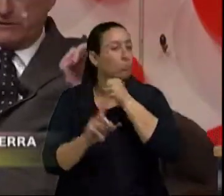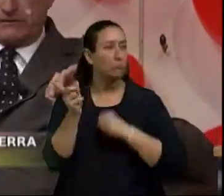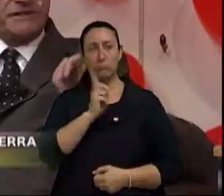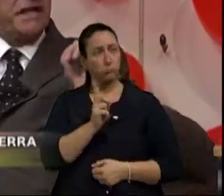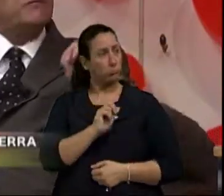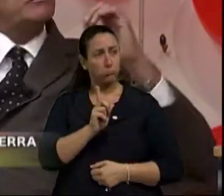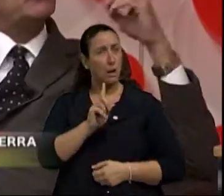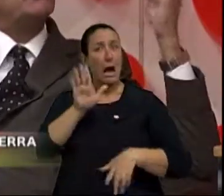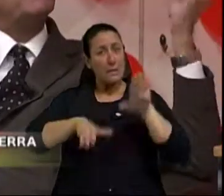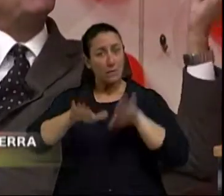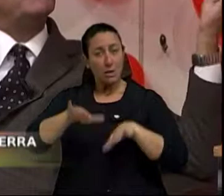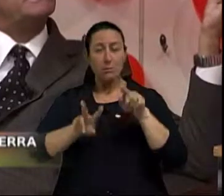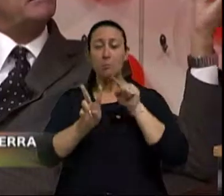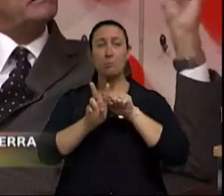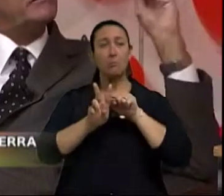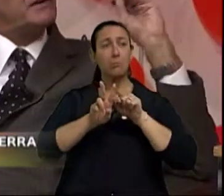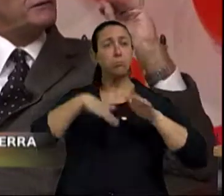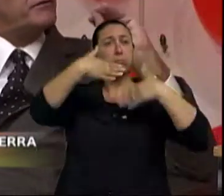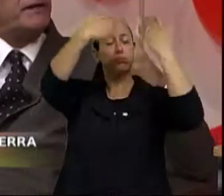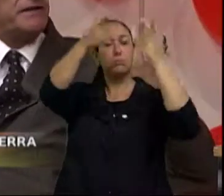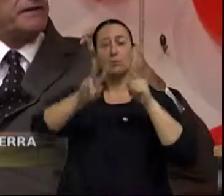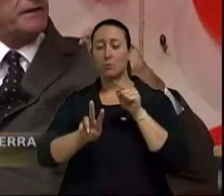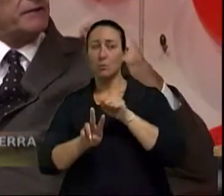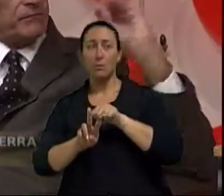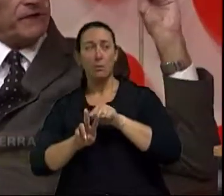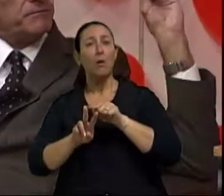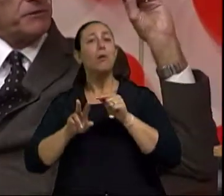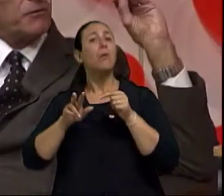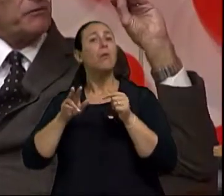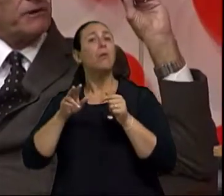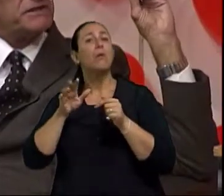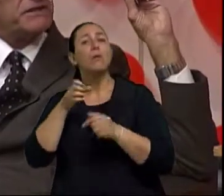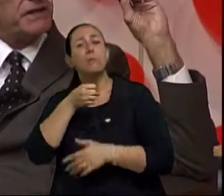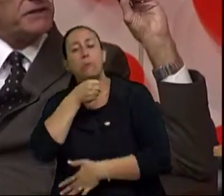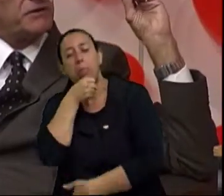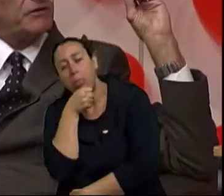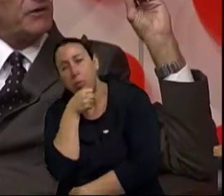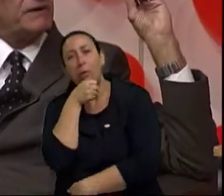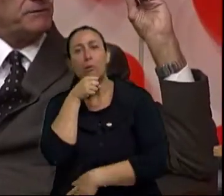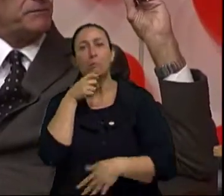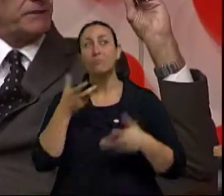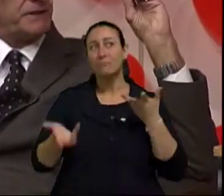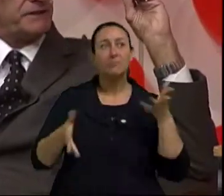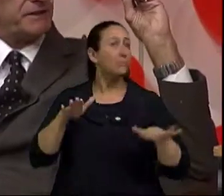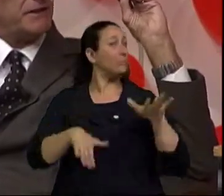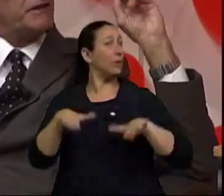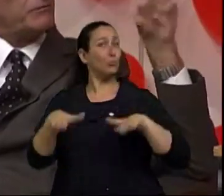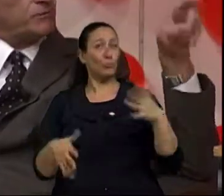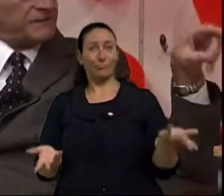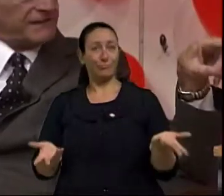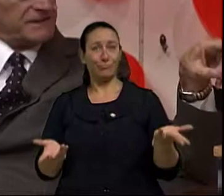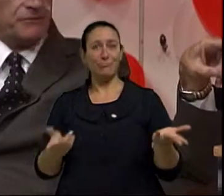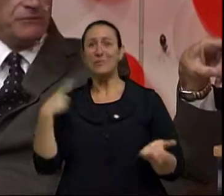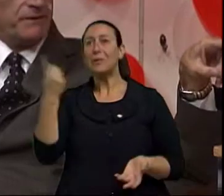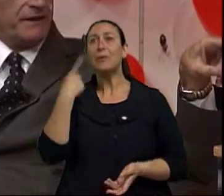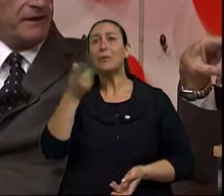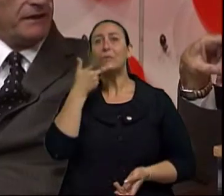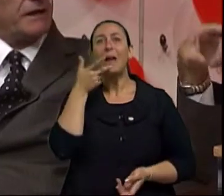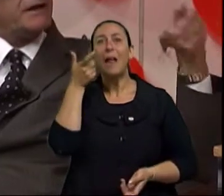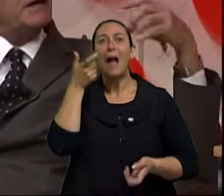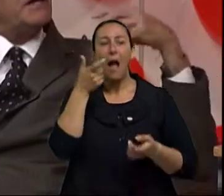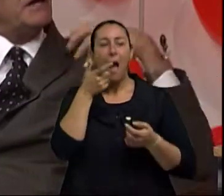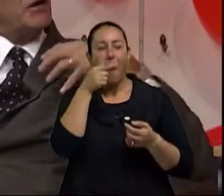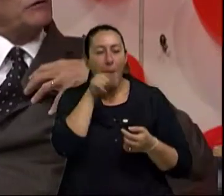queria. Gêmeos univitelinos envelhecem diferente. Por quê? Porque o componente genético não é o mais importante. E como citasse muito